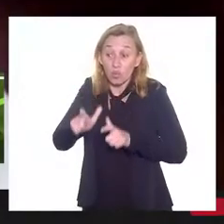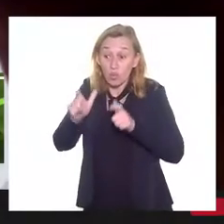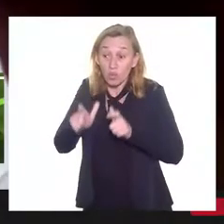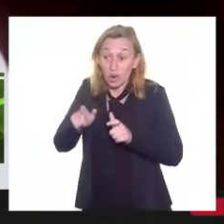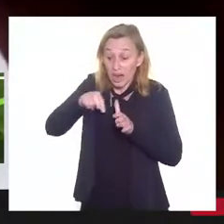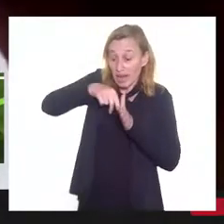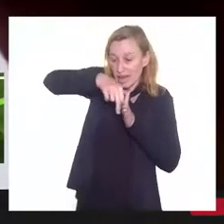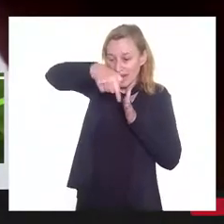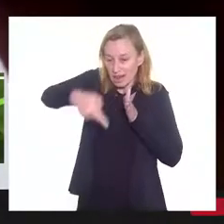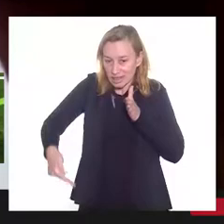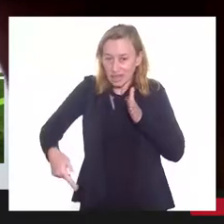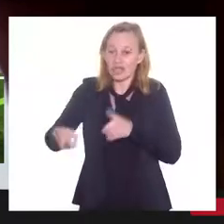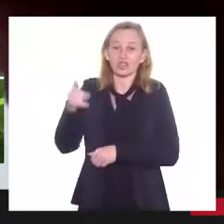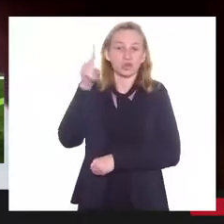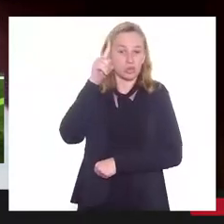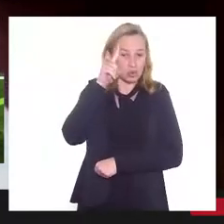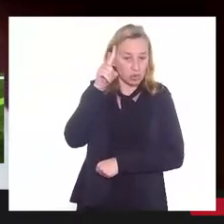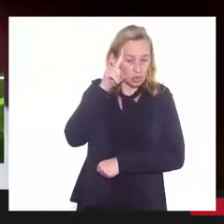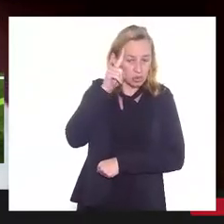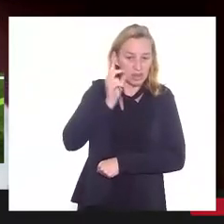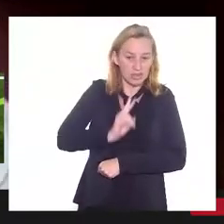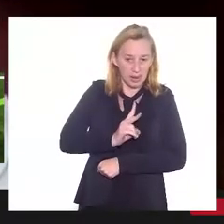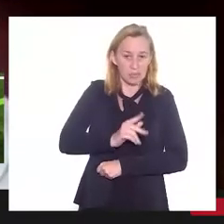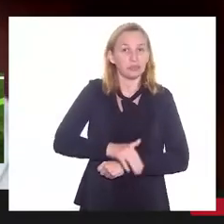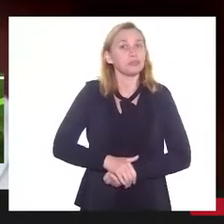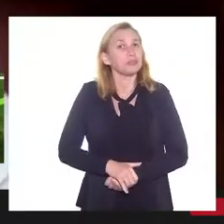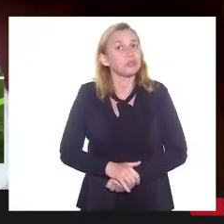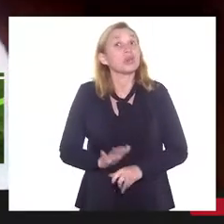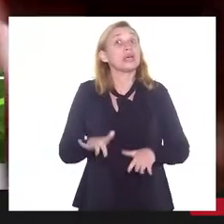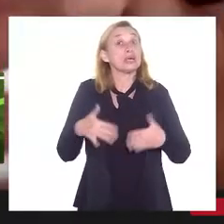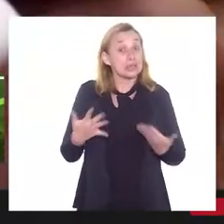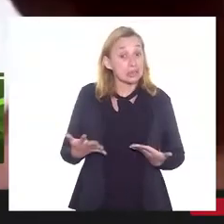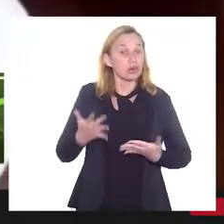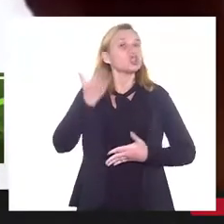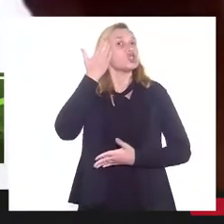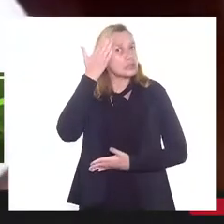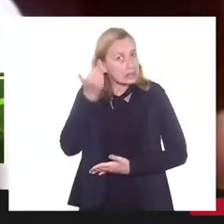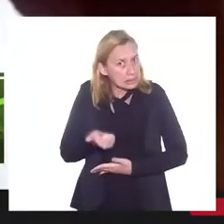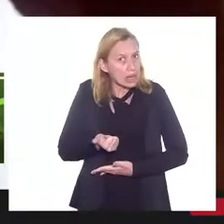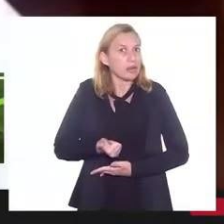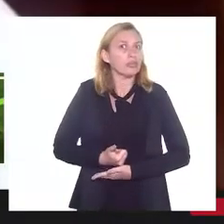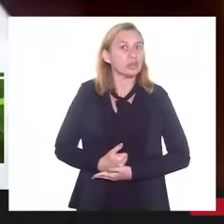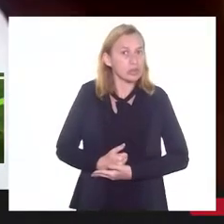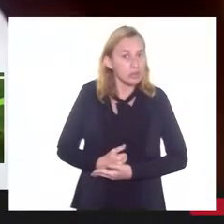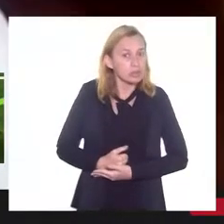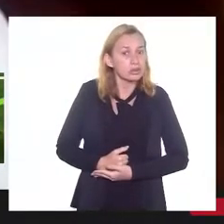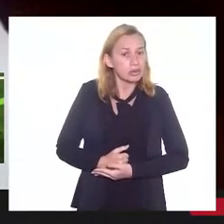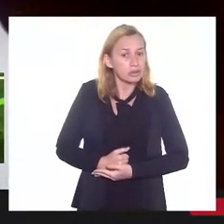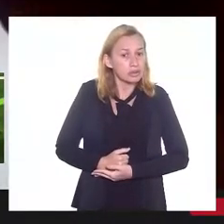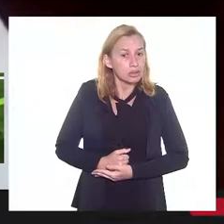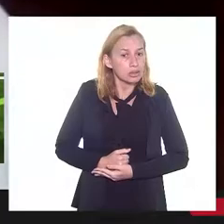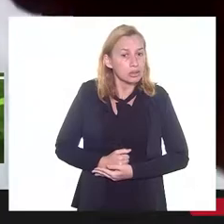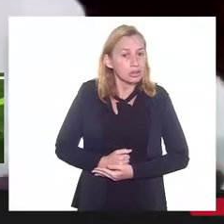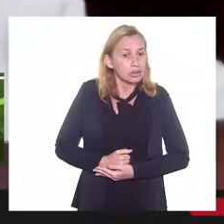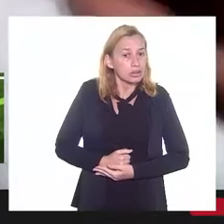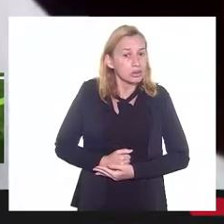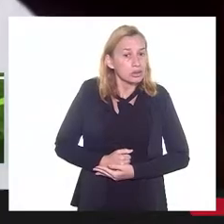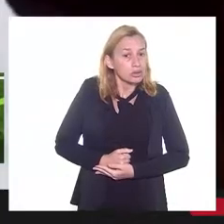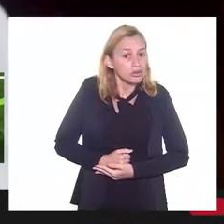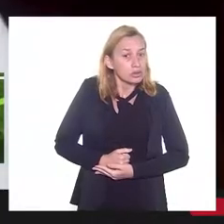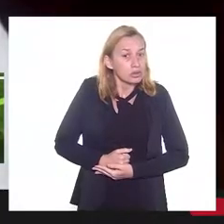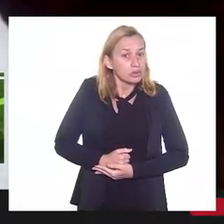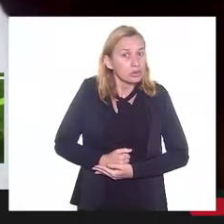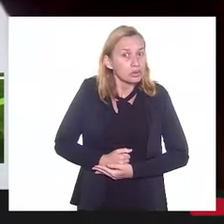até o seu destino final né então a gente sabe que é o